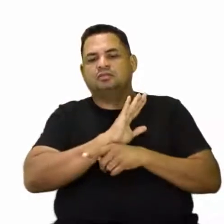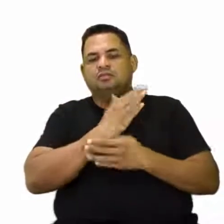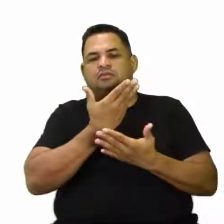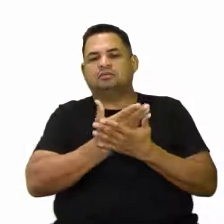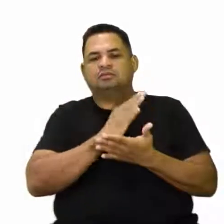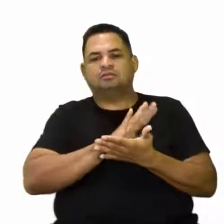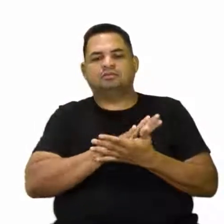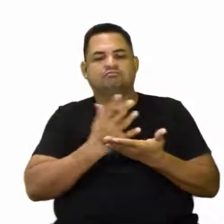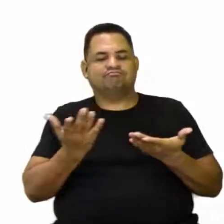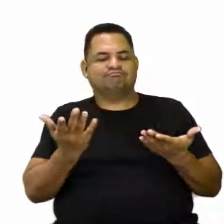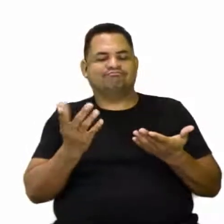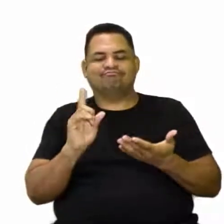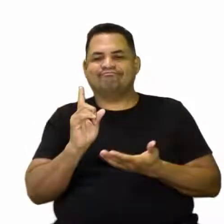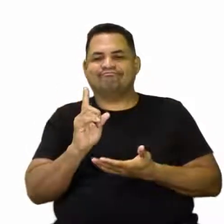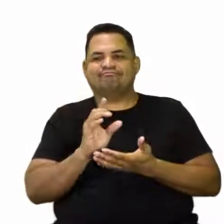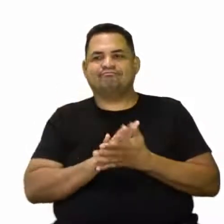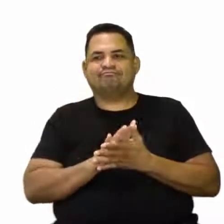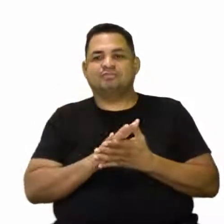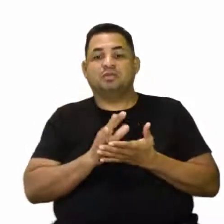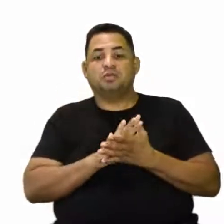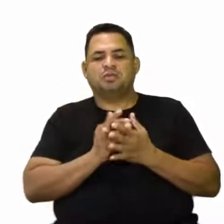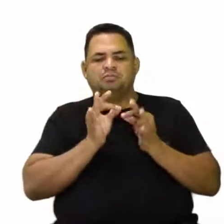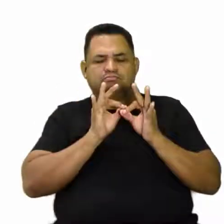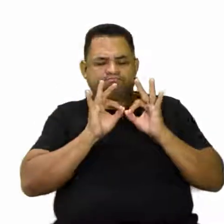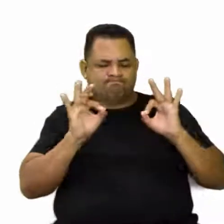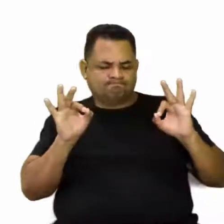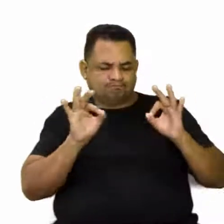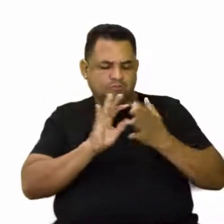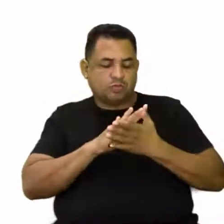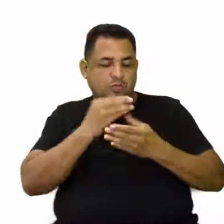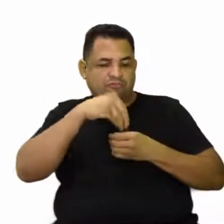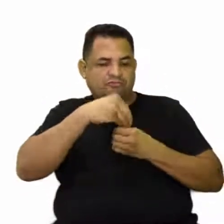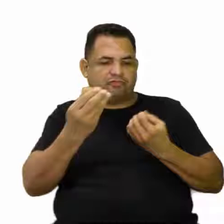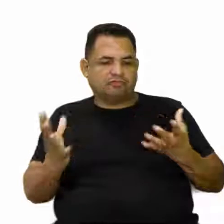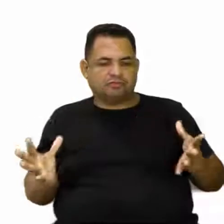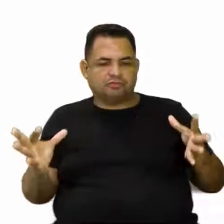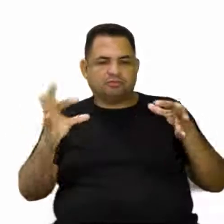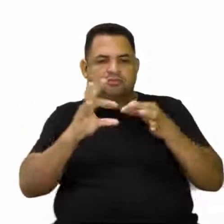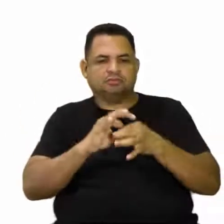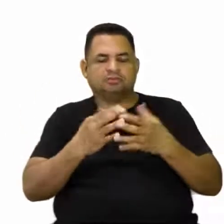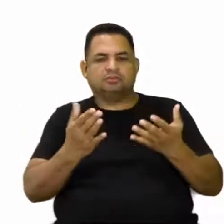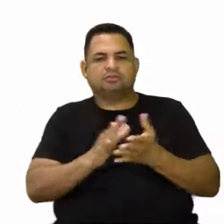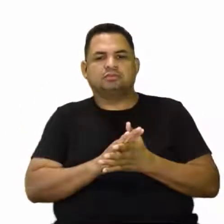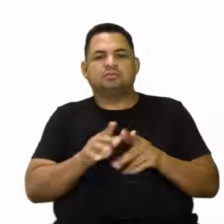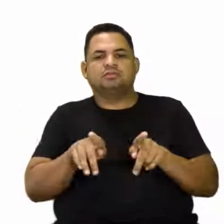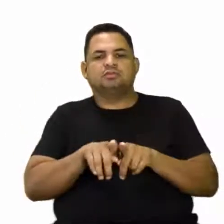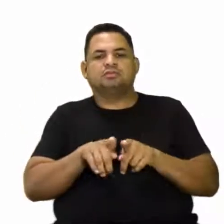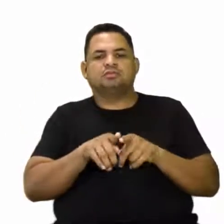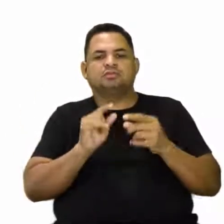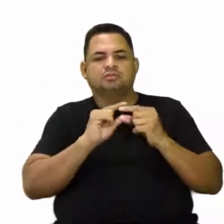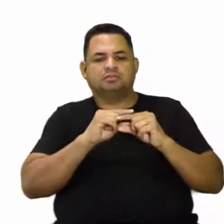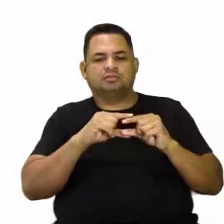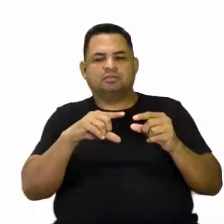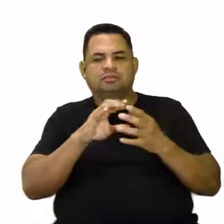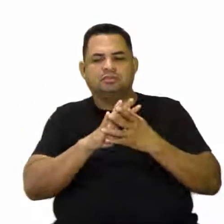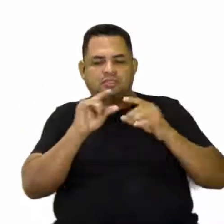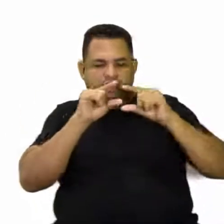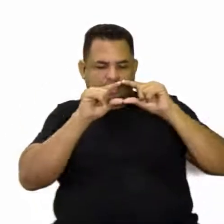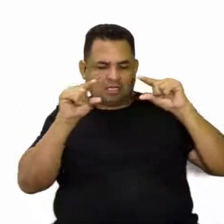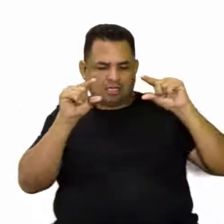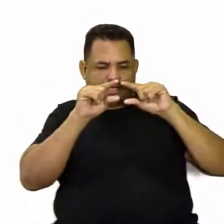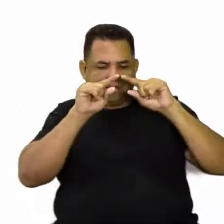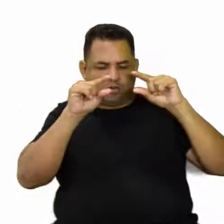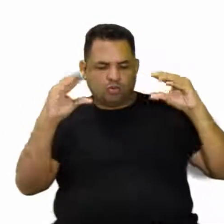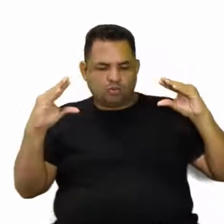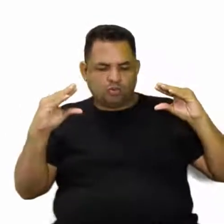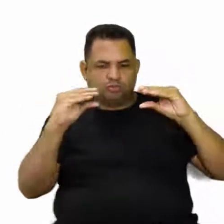tradução não é a tradução ou é literal ou é fora de contexto. E às vezes até a sinopsezinha que tem dos filmes